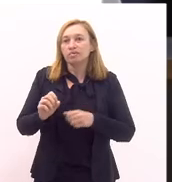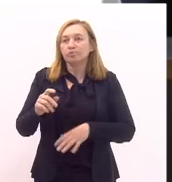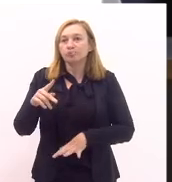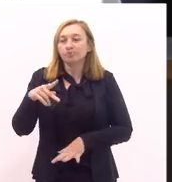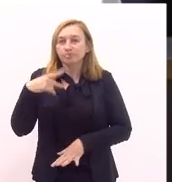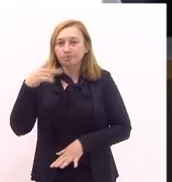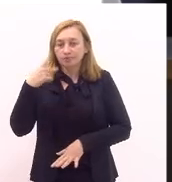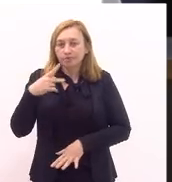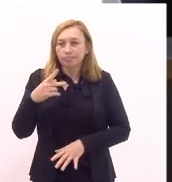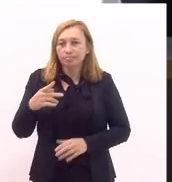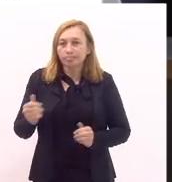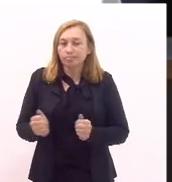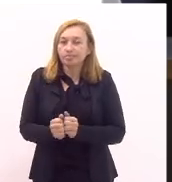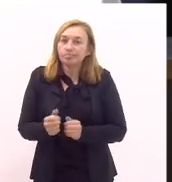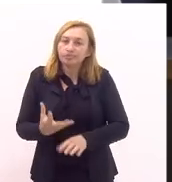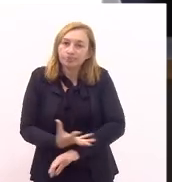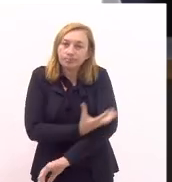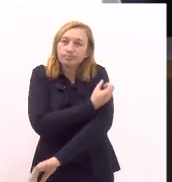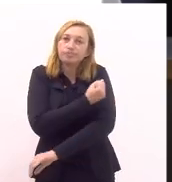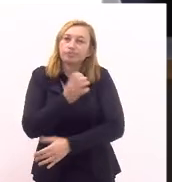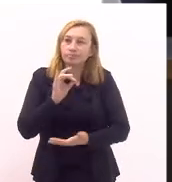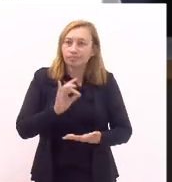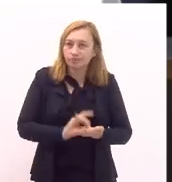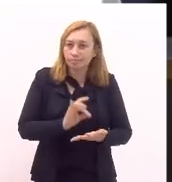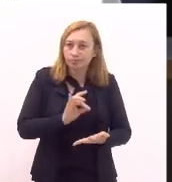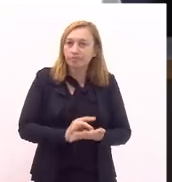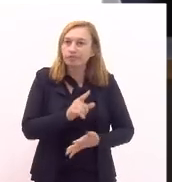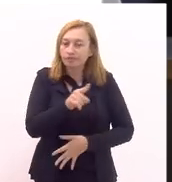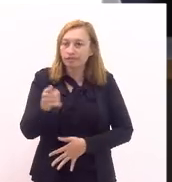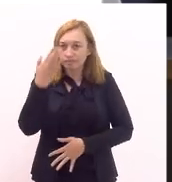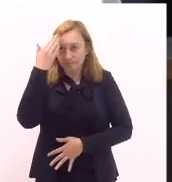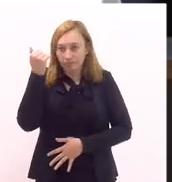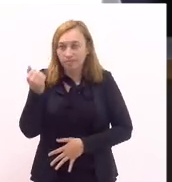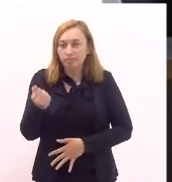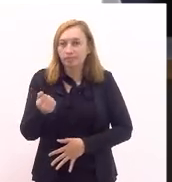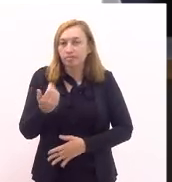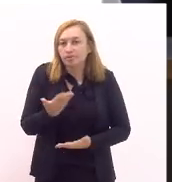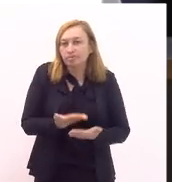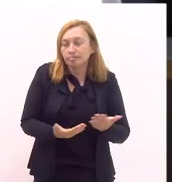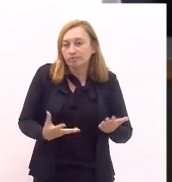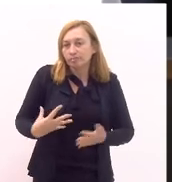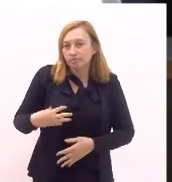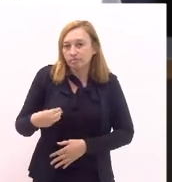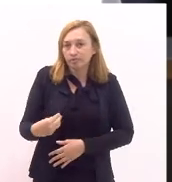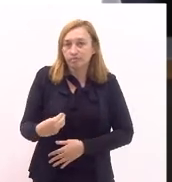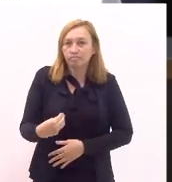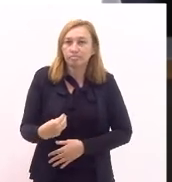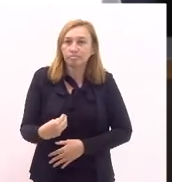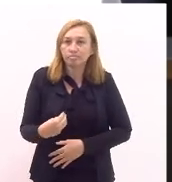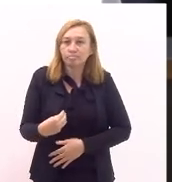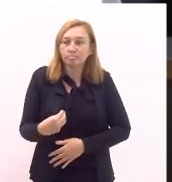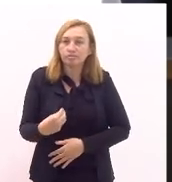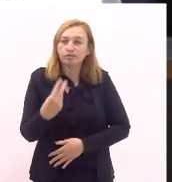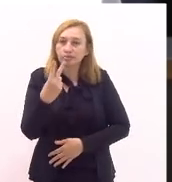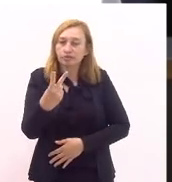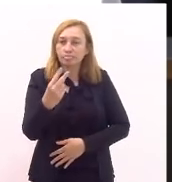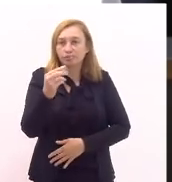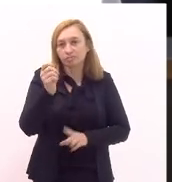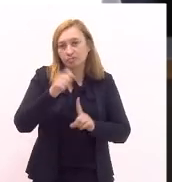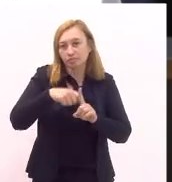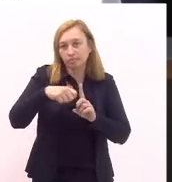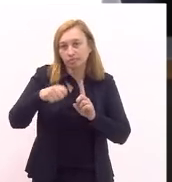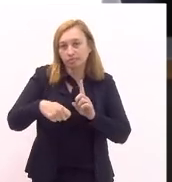então eu tô muito emocionada mesmo vocês sabem que eu perdi meu filho tem 2